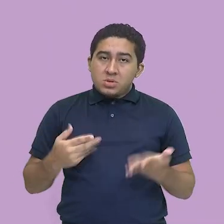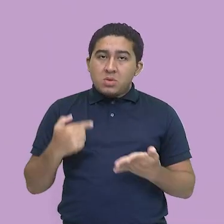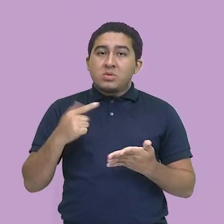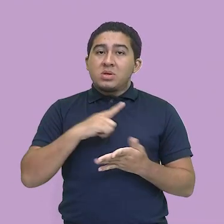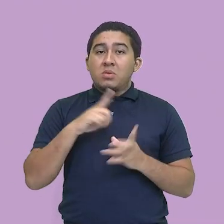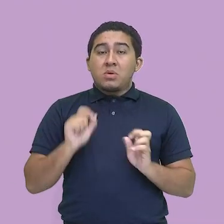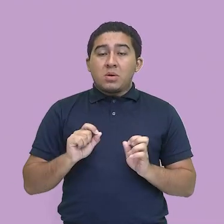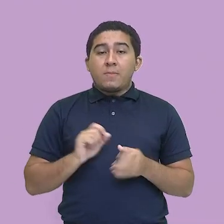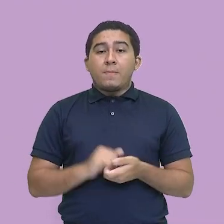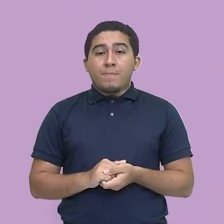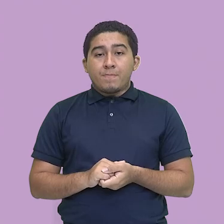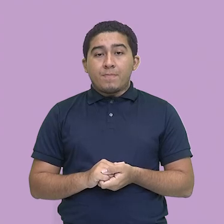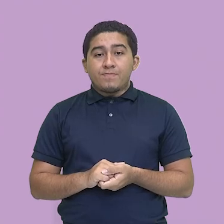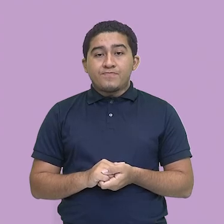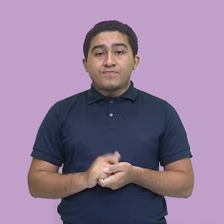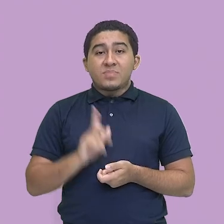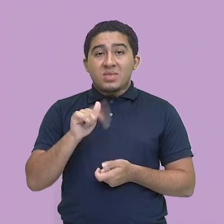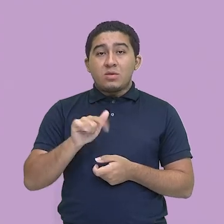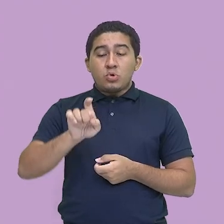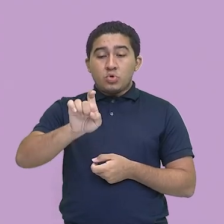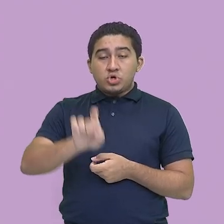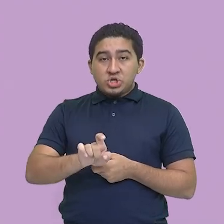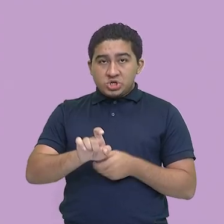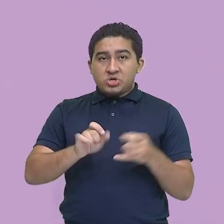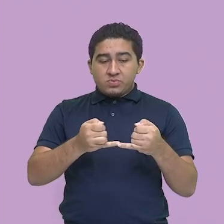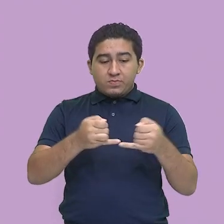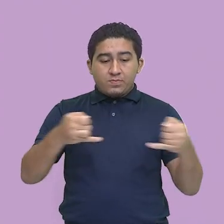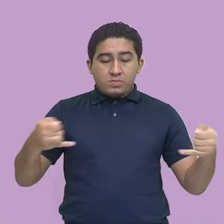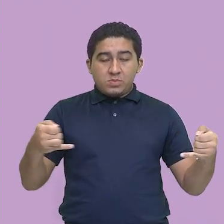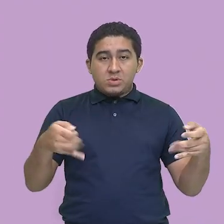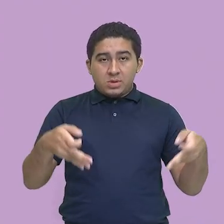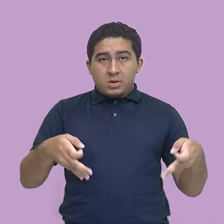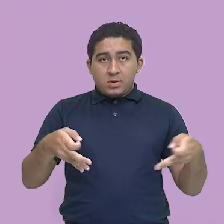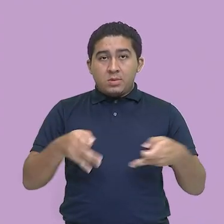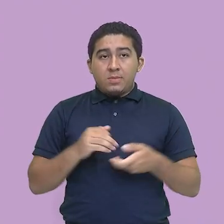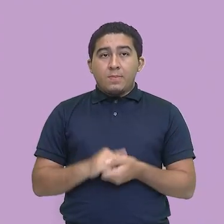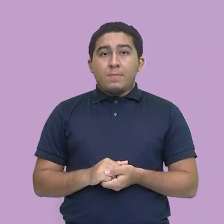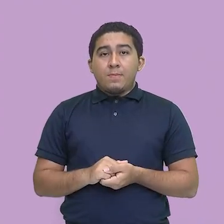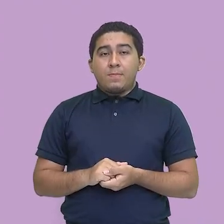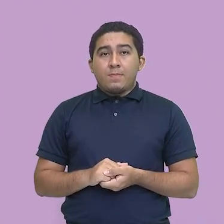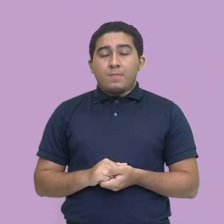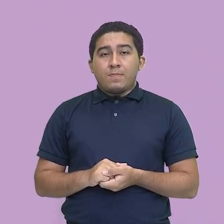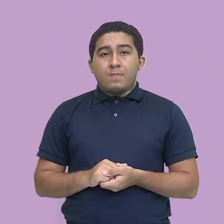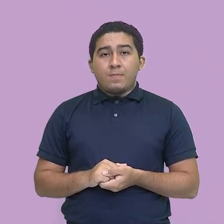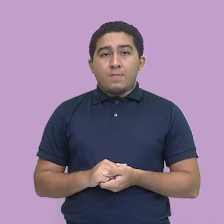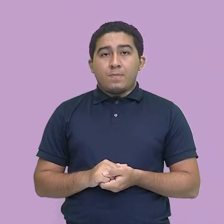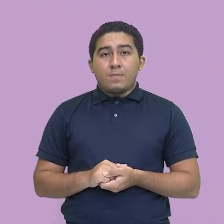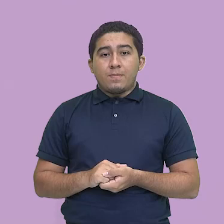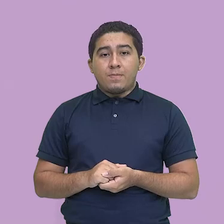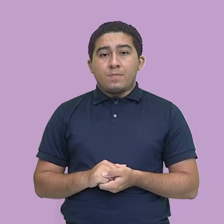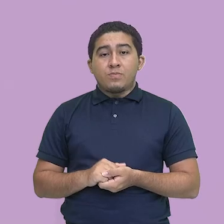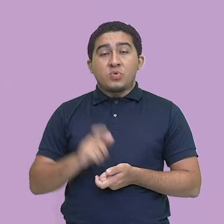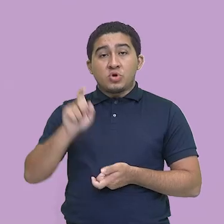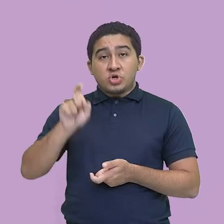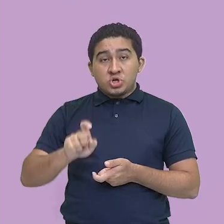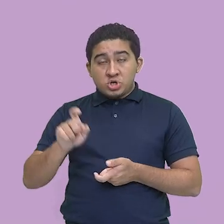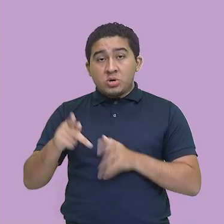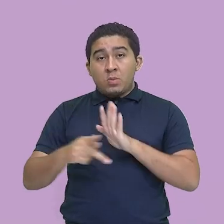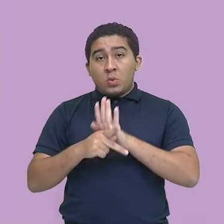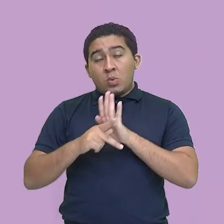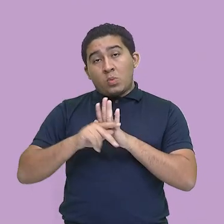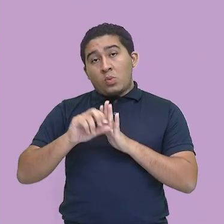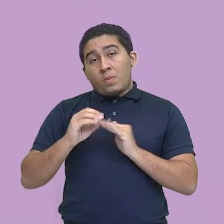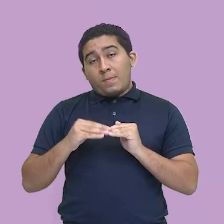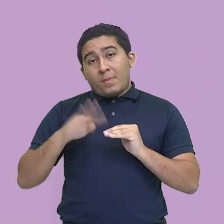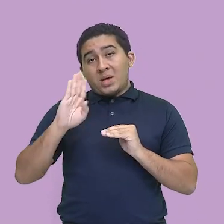indo atrás aí do x do vértice, tá bom? O valor de x no ponto máximo, então o